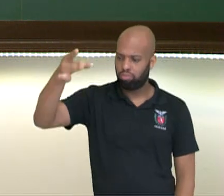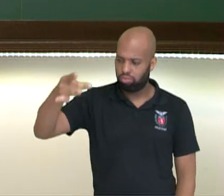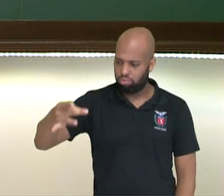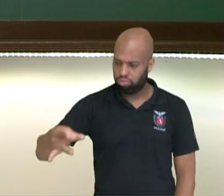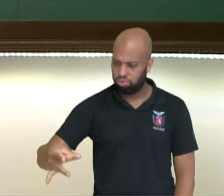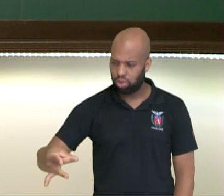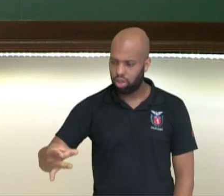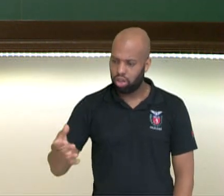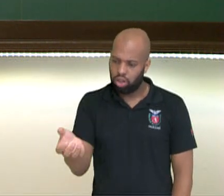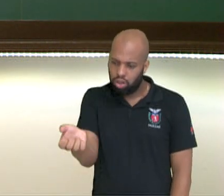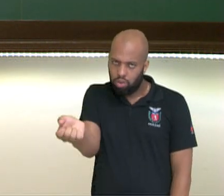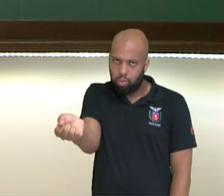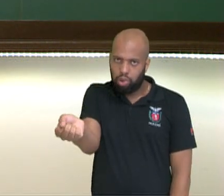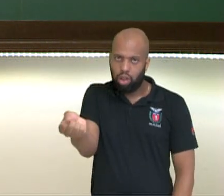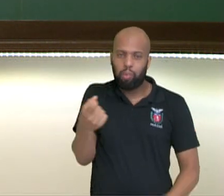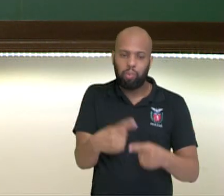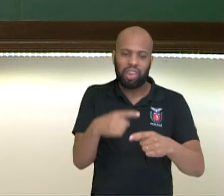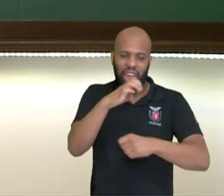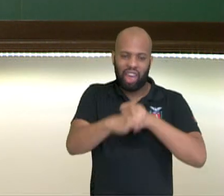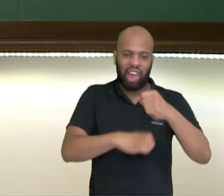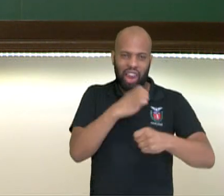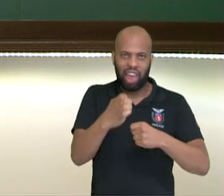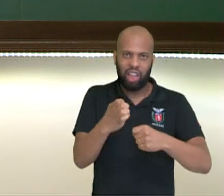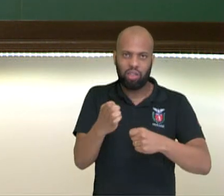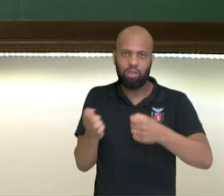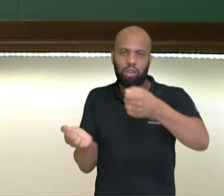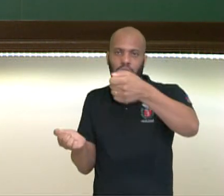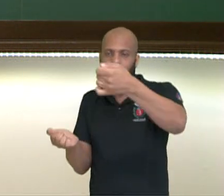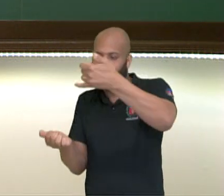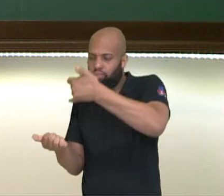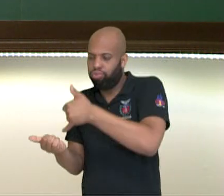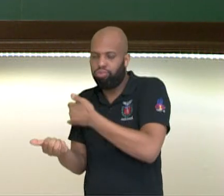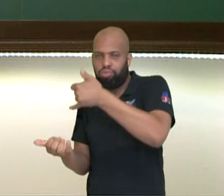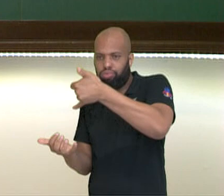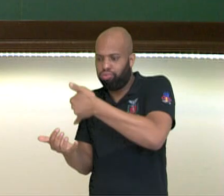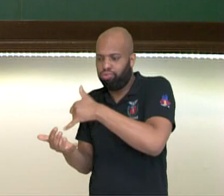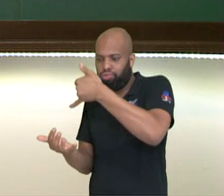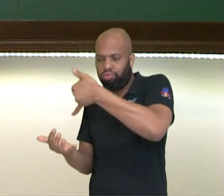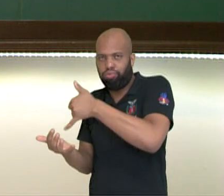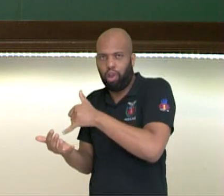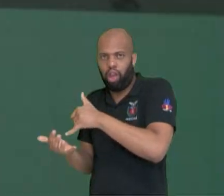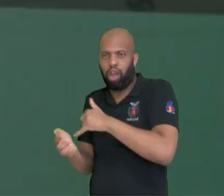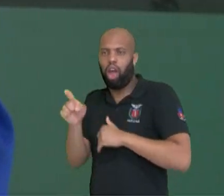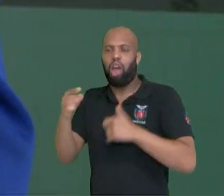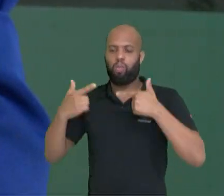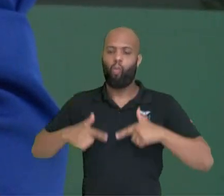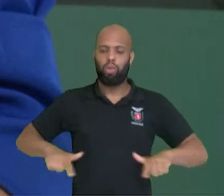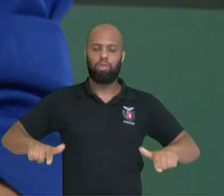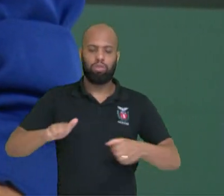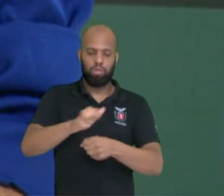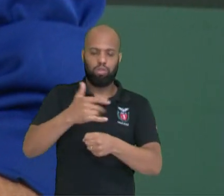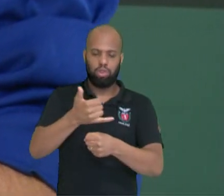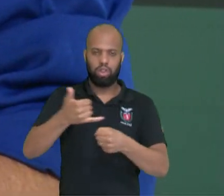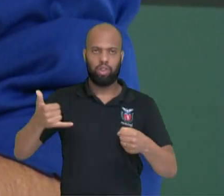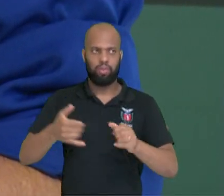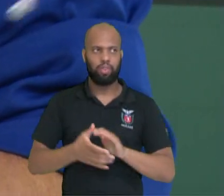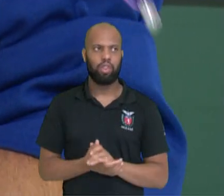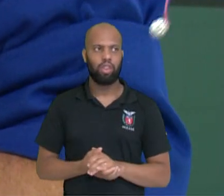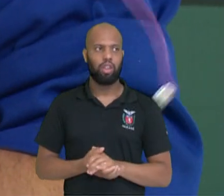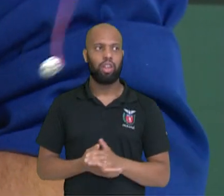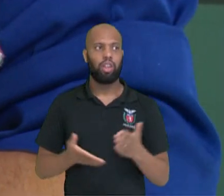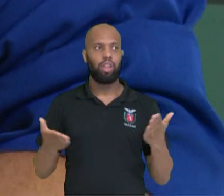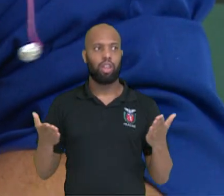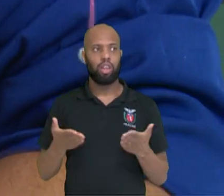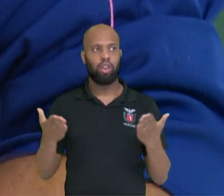ok? Passe no material a sua mão e você conseguirá neutralizar esse material, tá? Está neutralizado. Eu vou pegar o